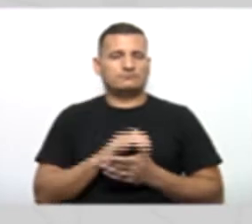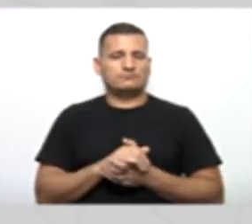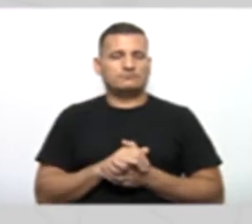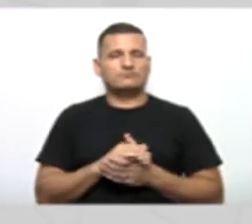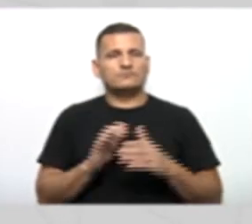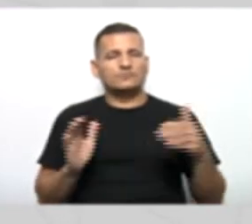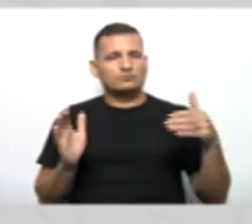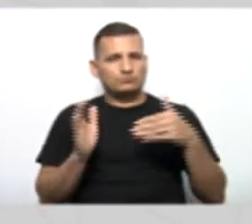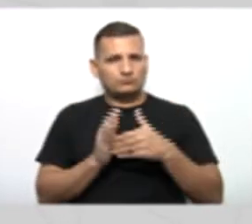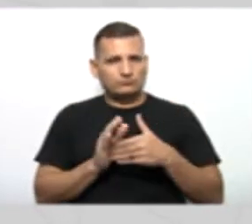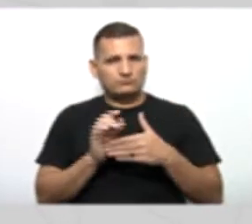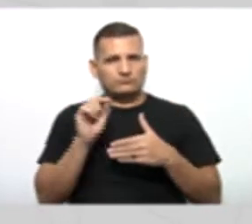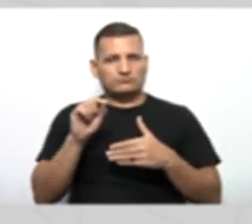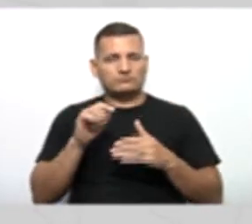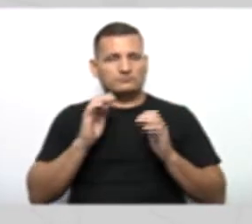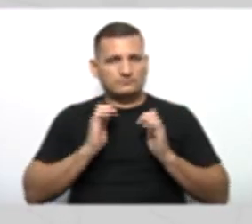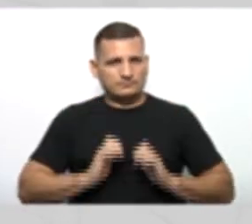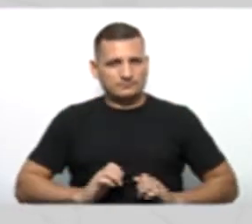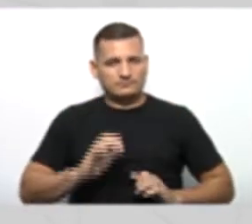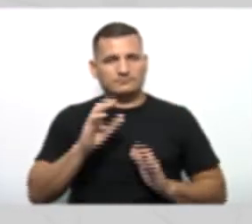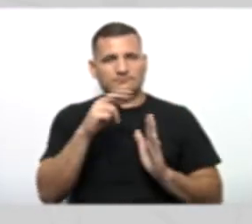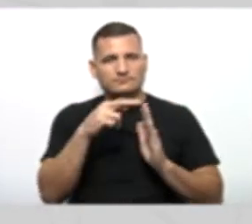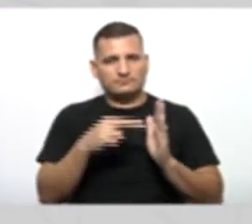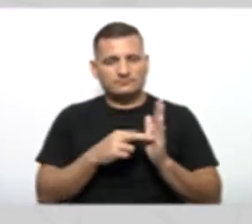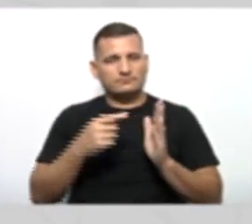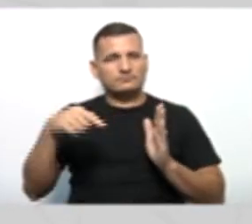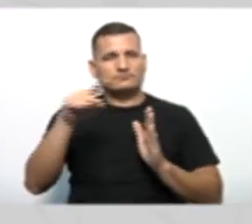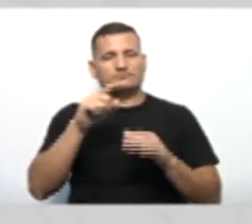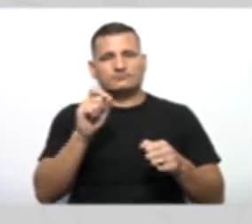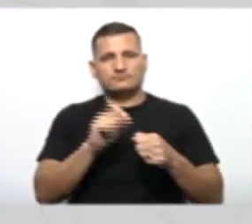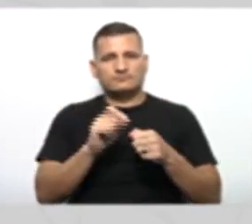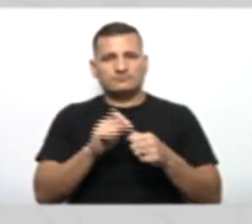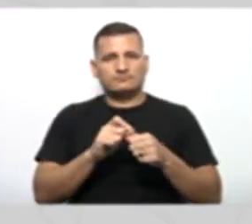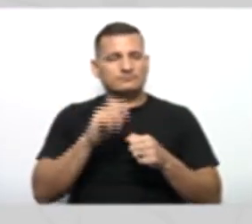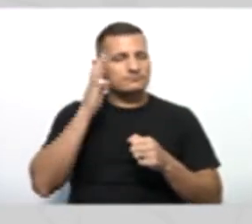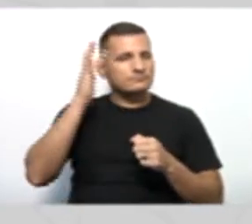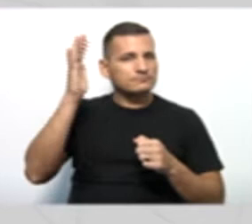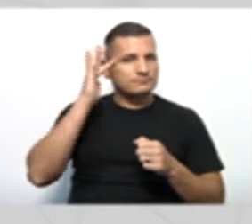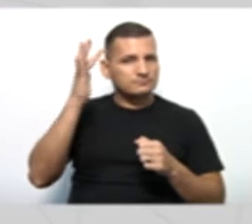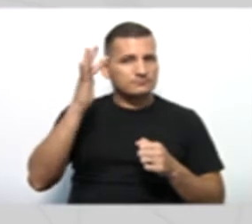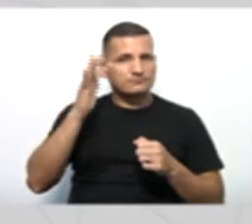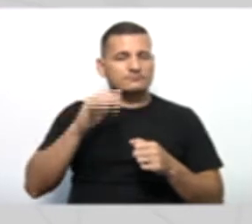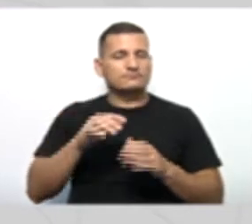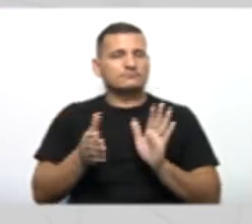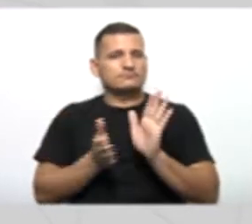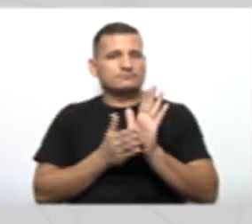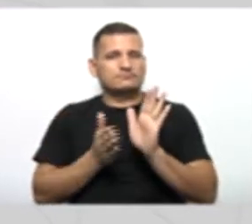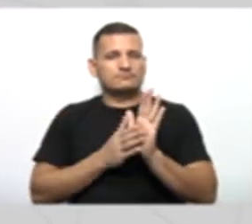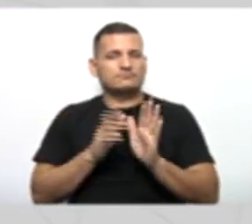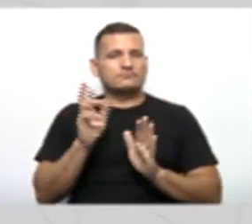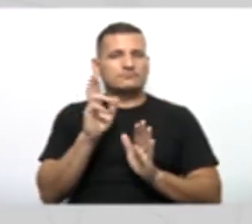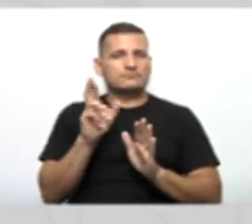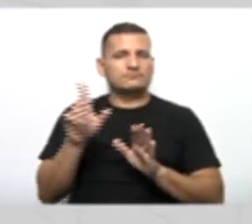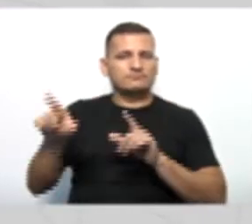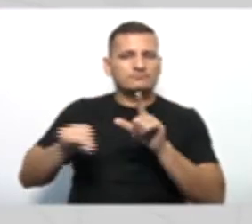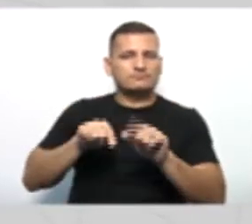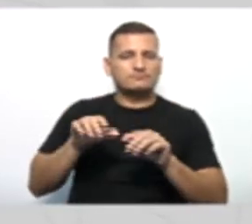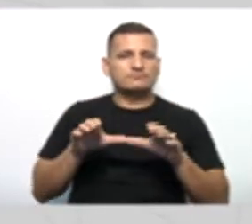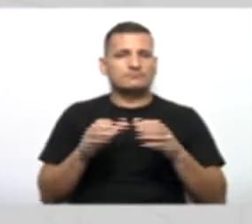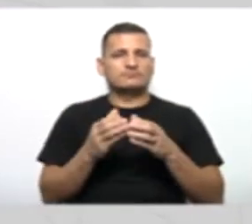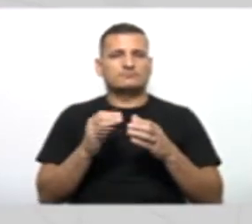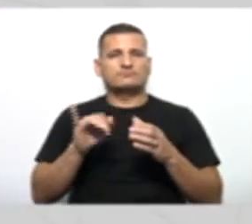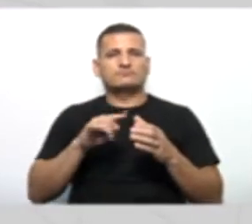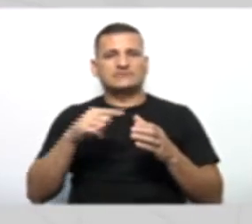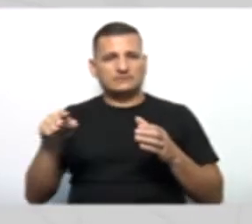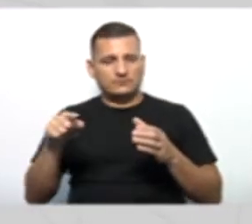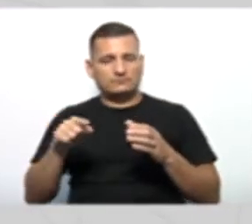último ponto do código de ética que vocês façam nessa reflexão e proponho quem vai fazer parte dessa comissão